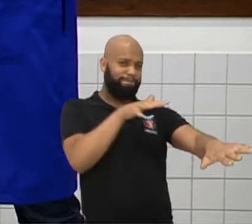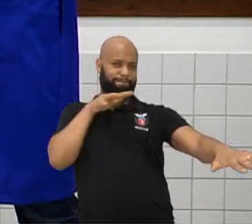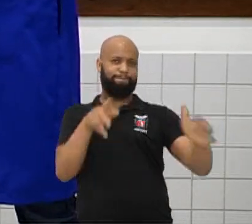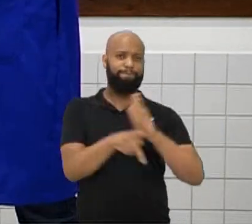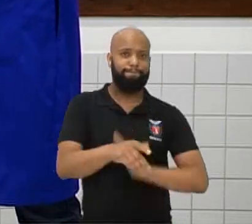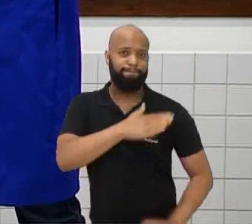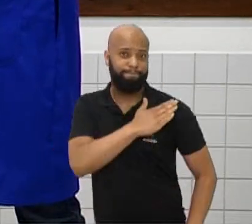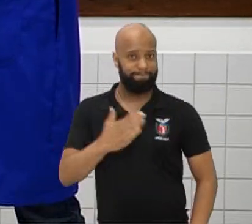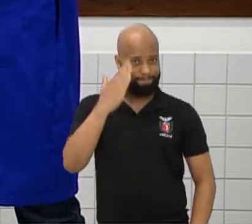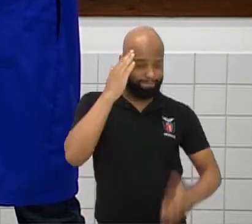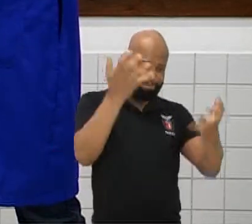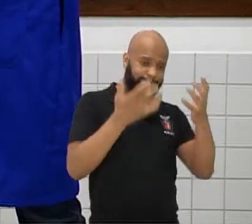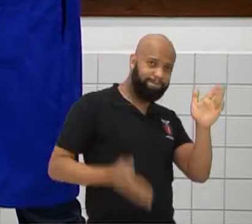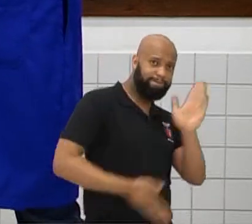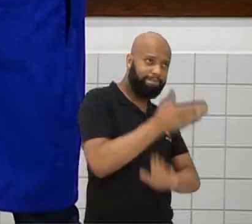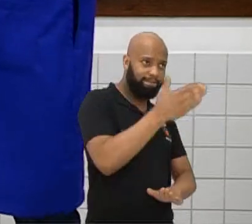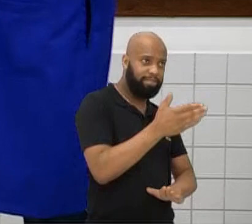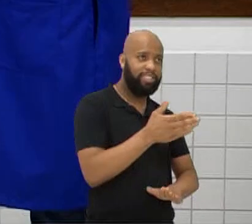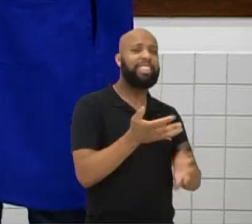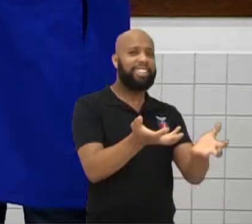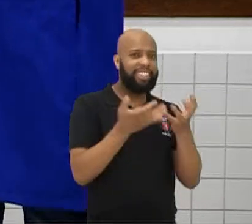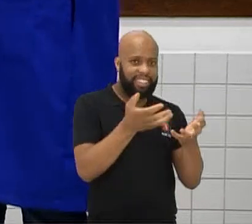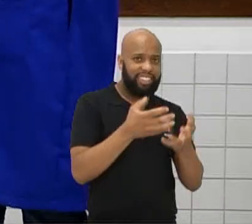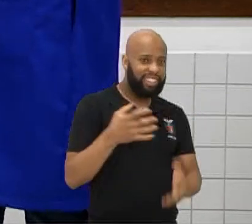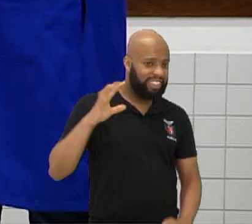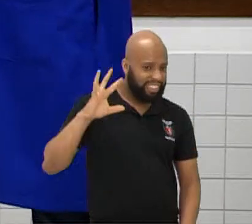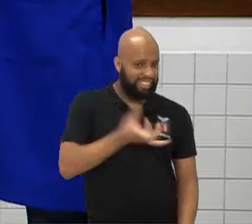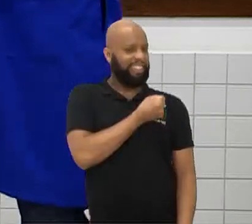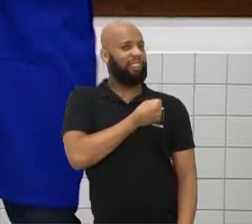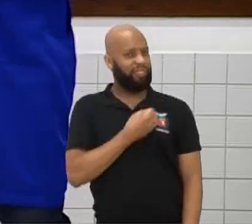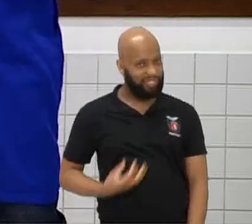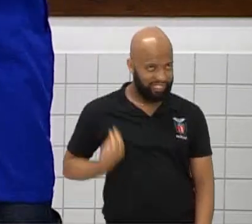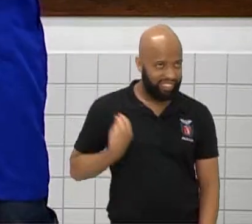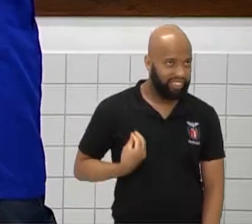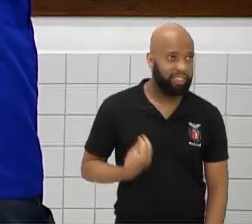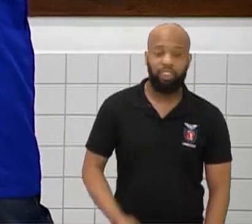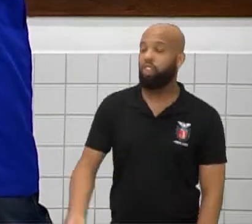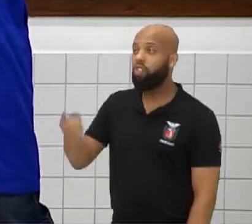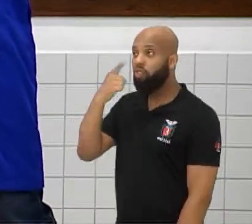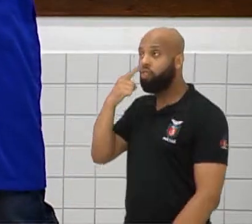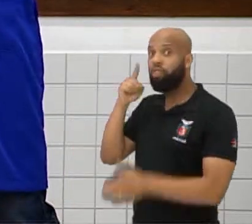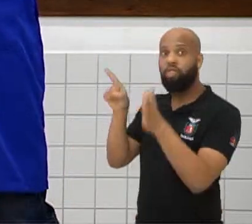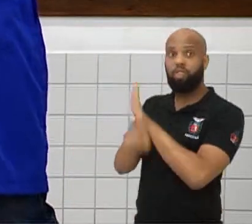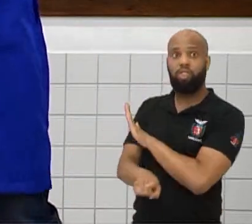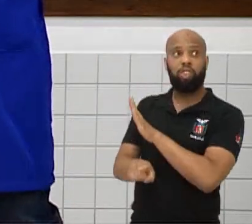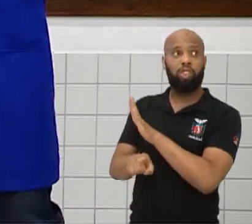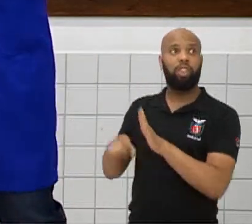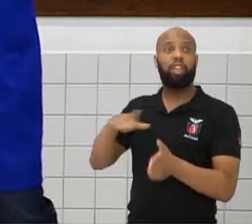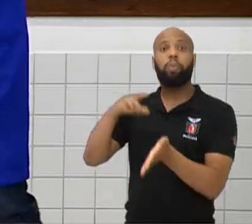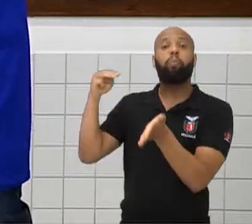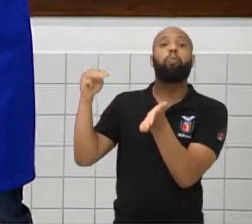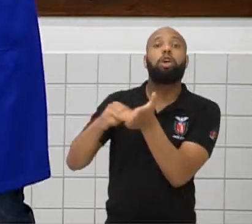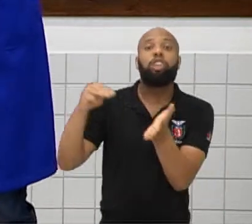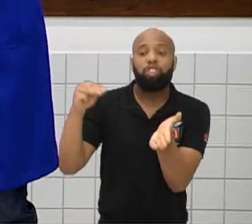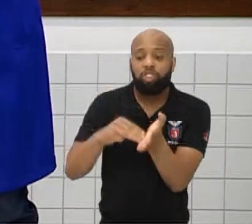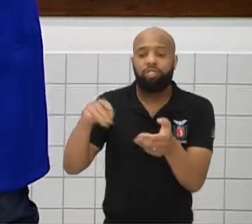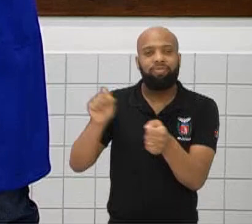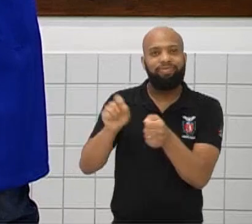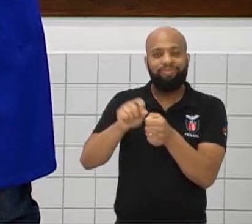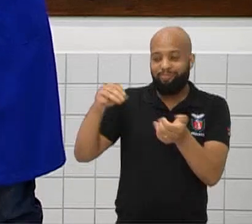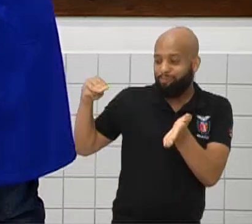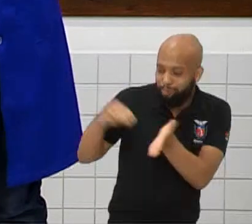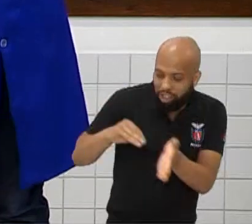têm outras formas de manter o poder, mas o principal era salvar a própria cabeça. Presta atenção que a pergunta era o motivo, aquilo que